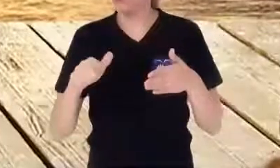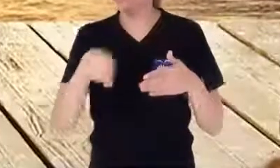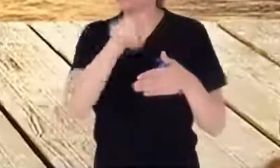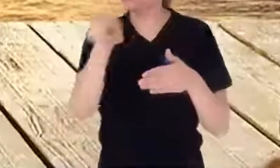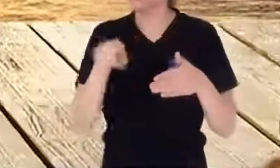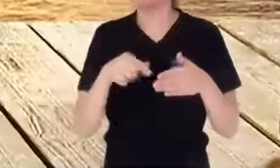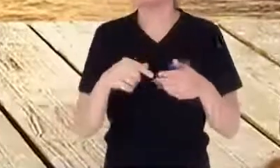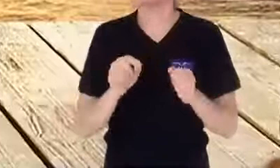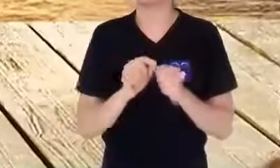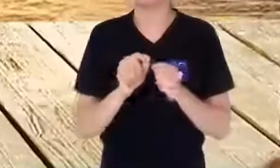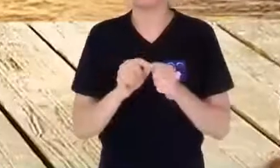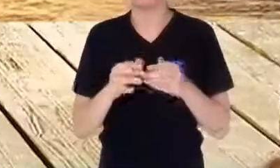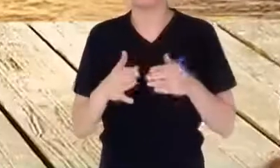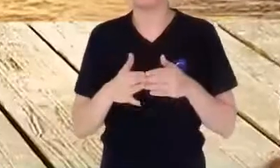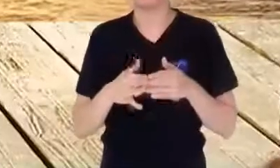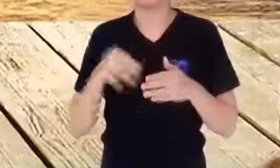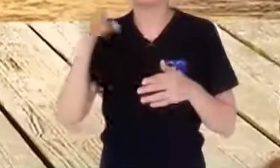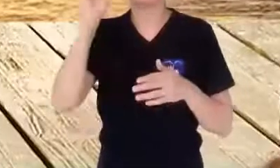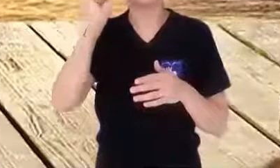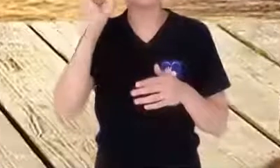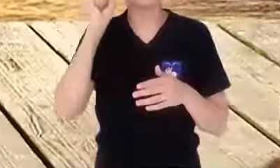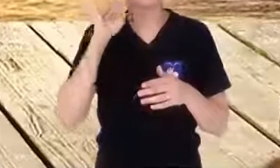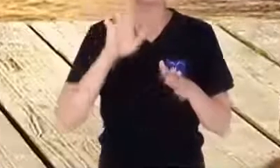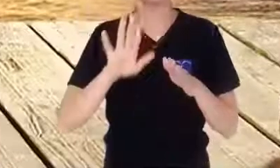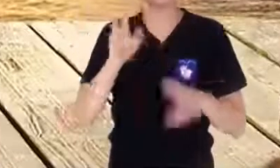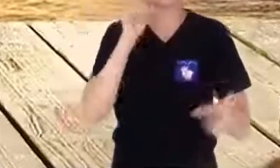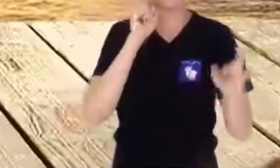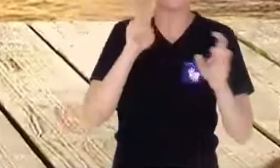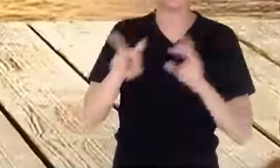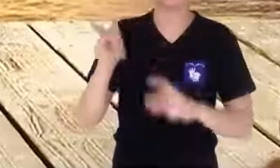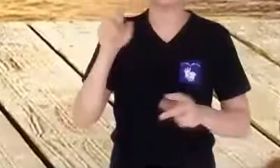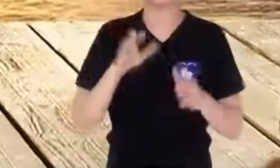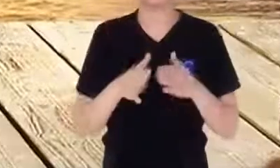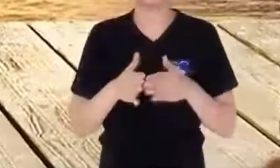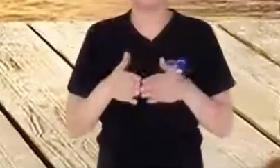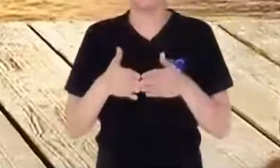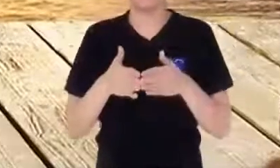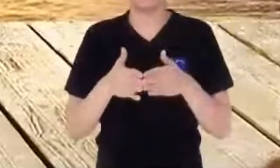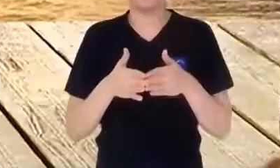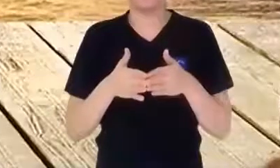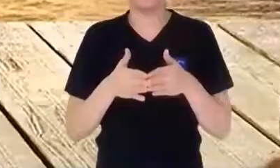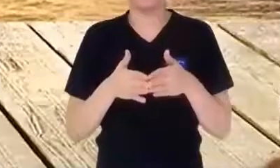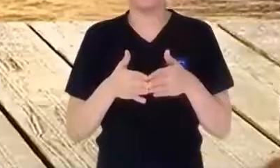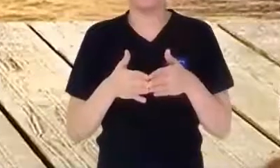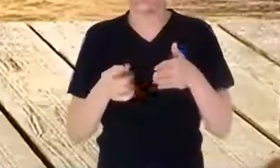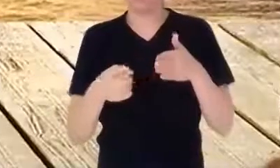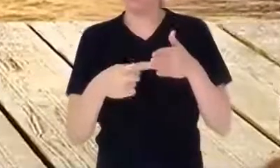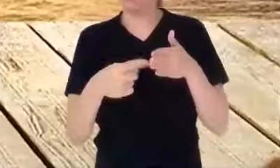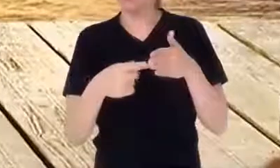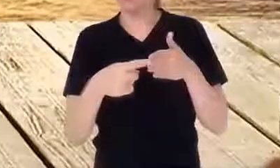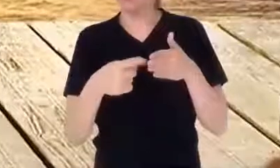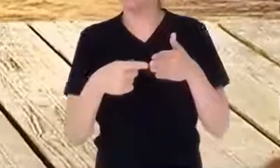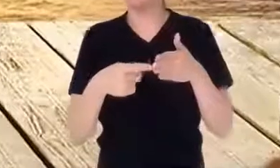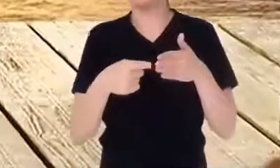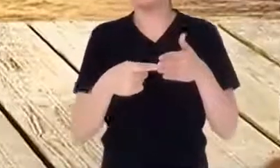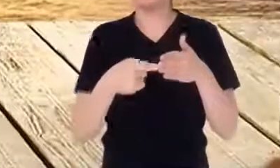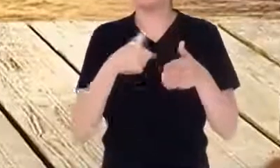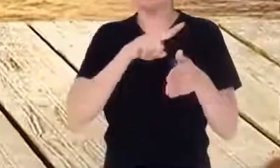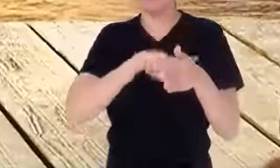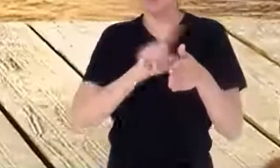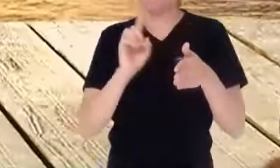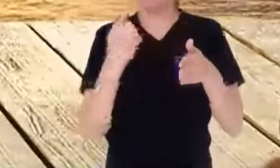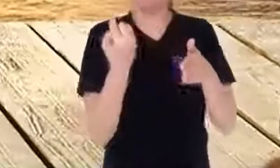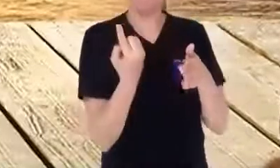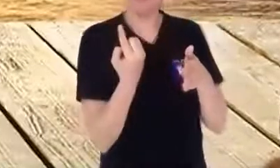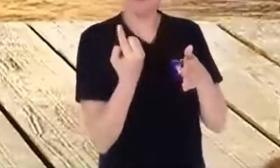Tá bom. Primeiro escuta. Tá faltando concentração pra mim. Primeiro escuta. Proa é frente. Proa. Popa é de